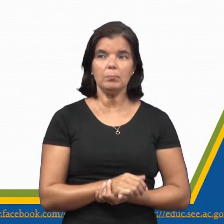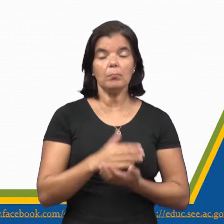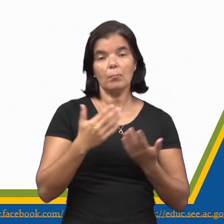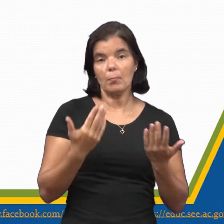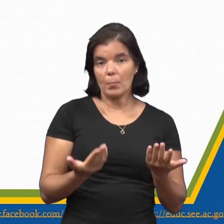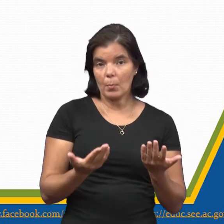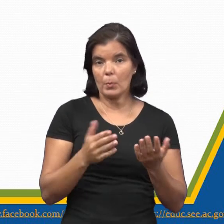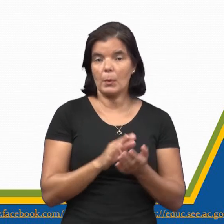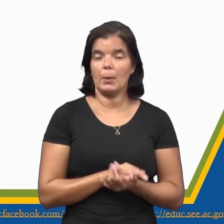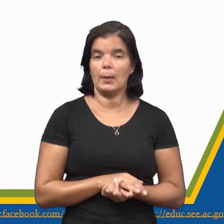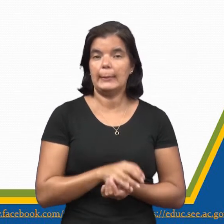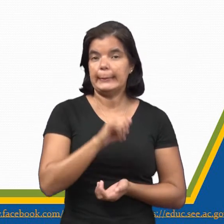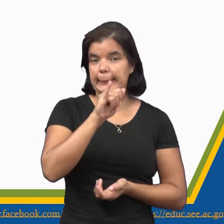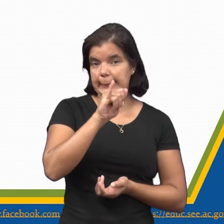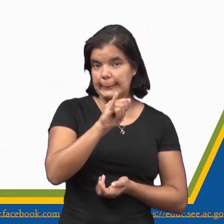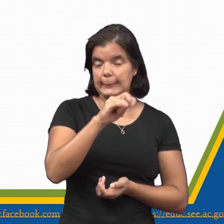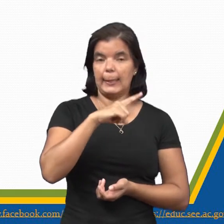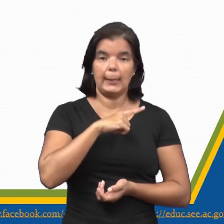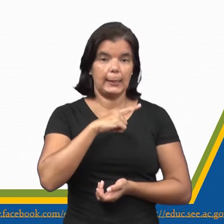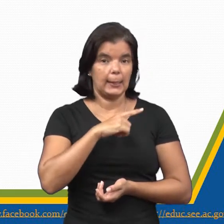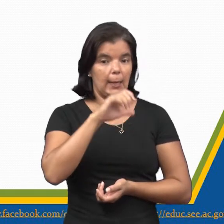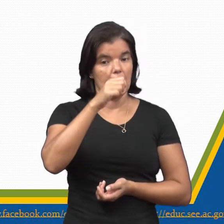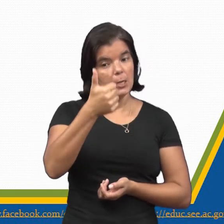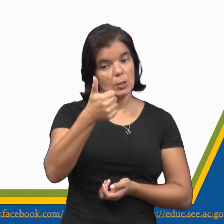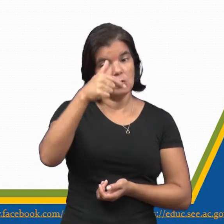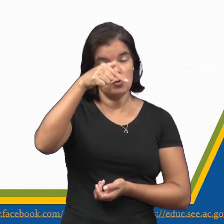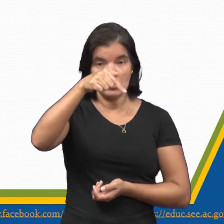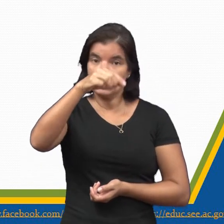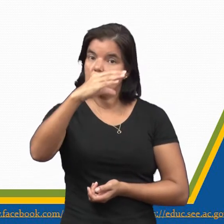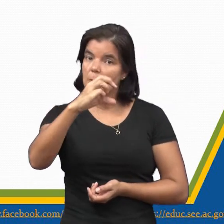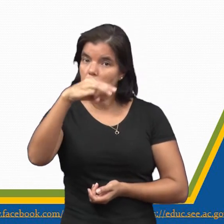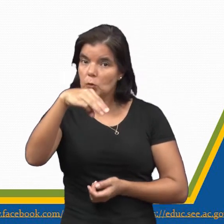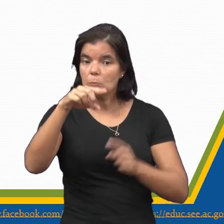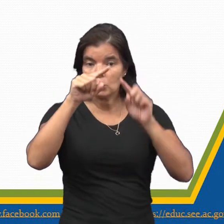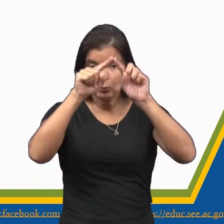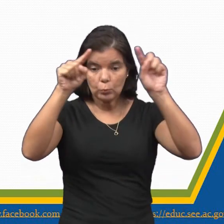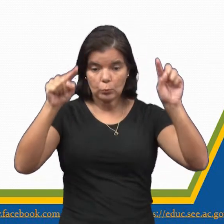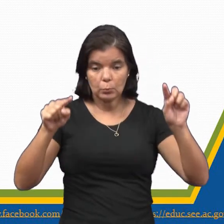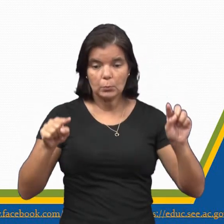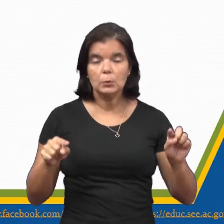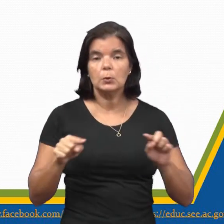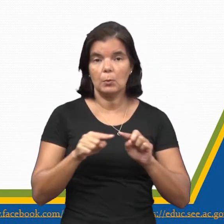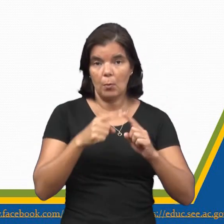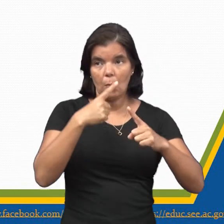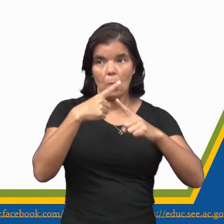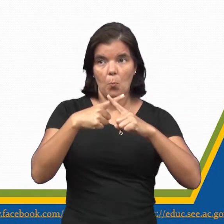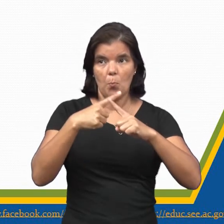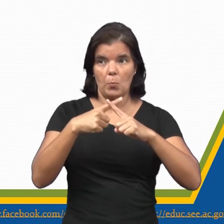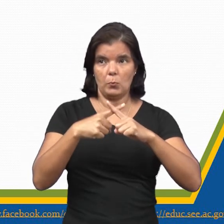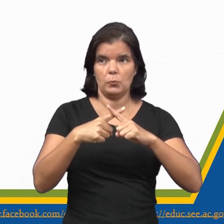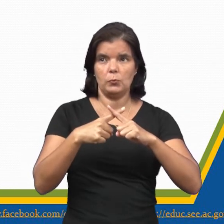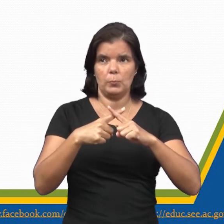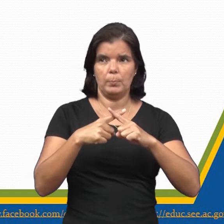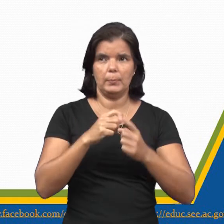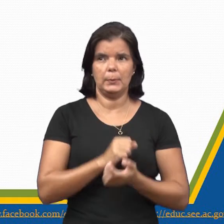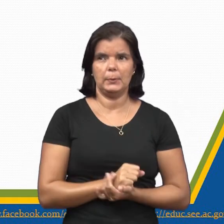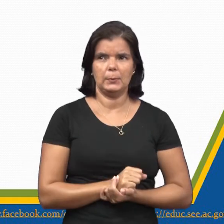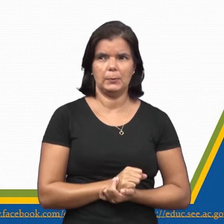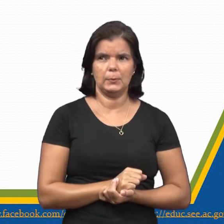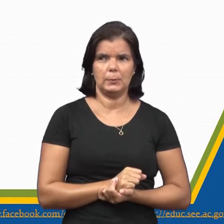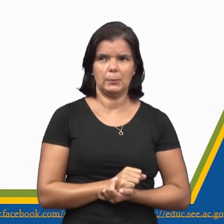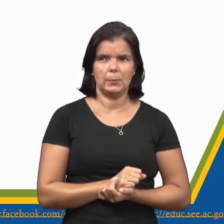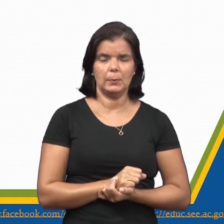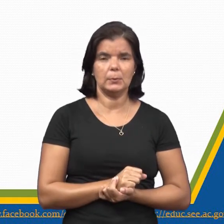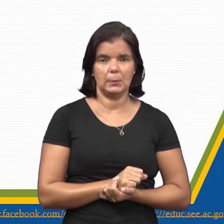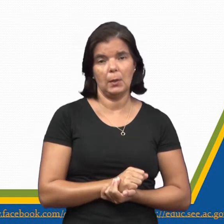Então, se tem 17 centímetros de lado, evidentemente que você multiplica 2